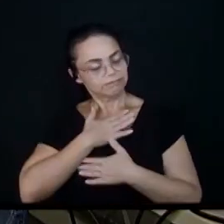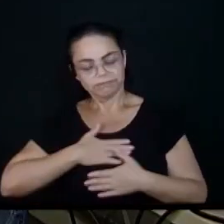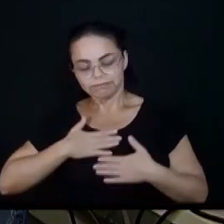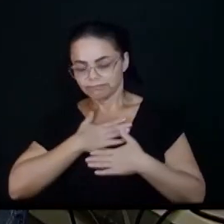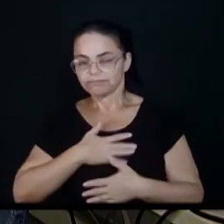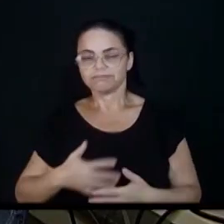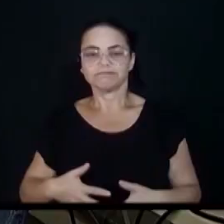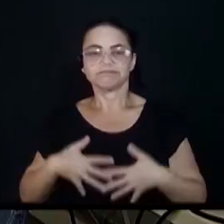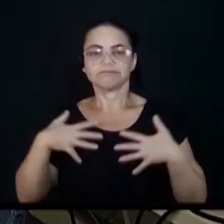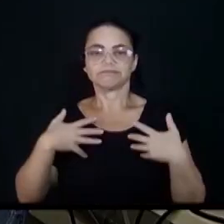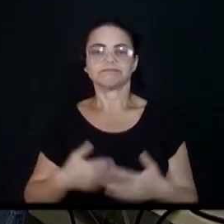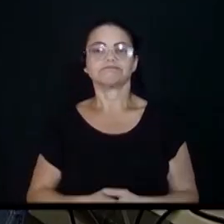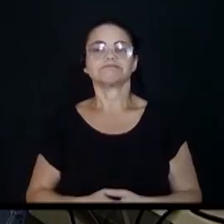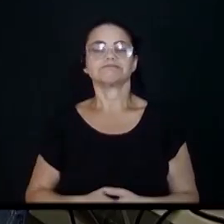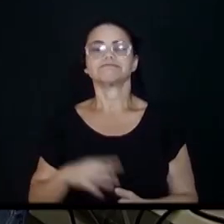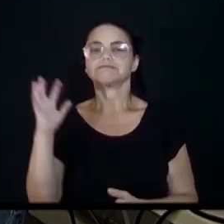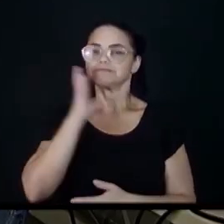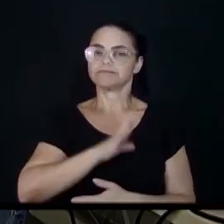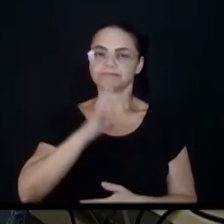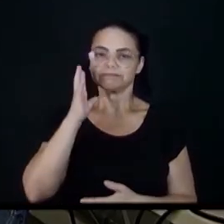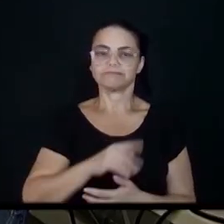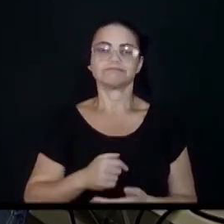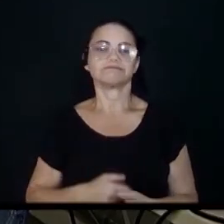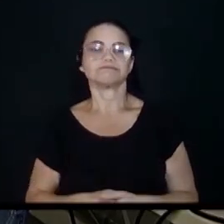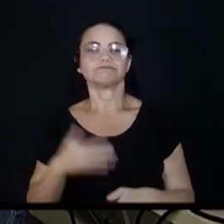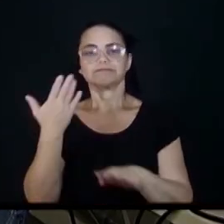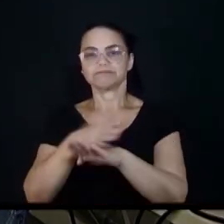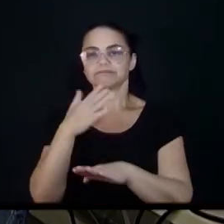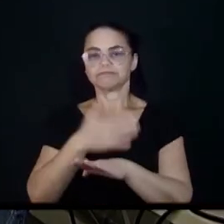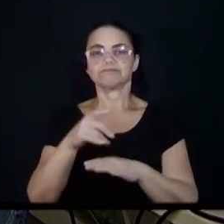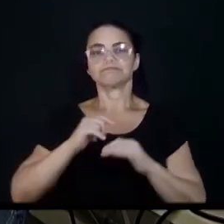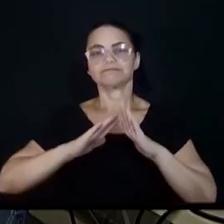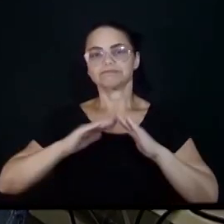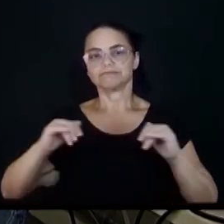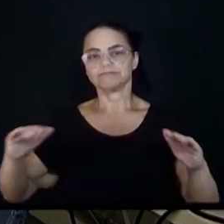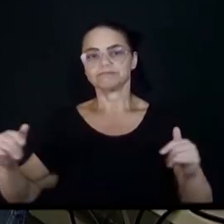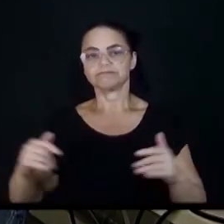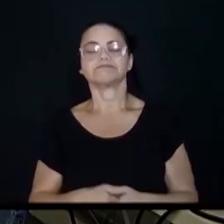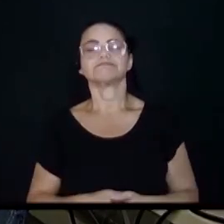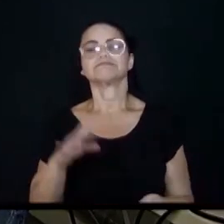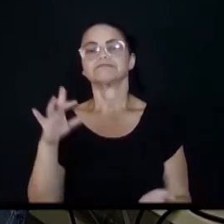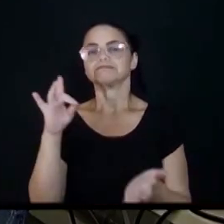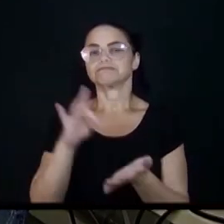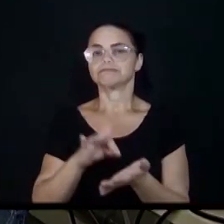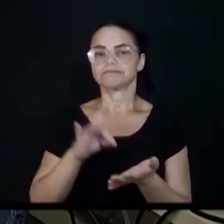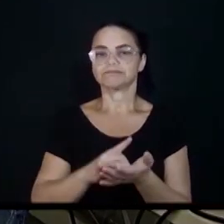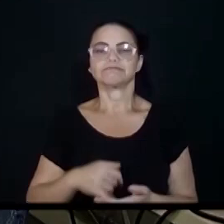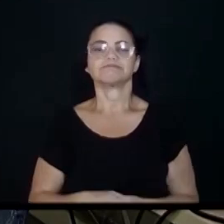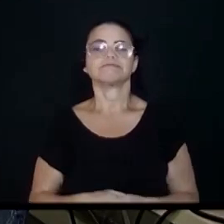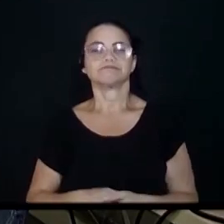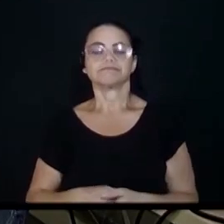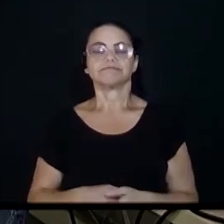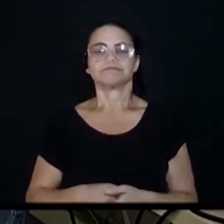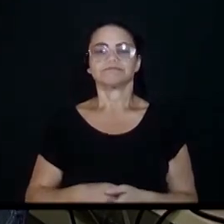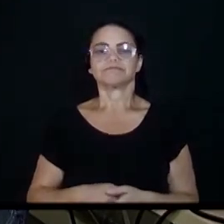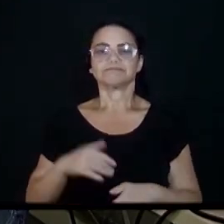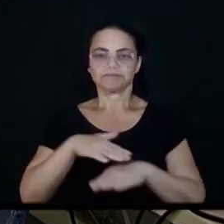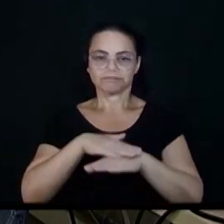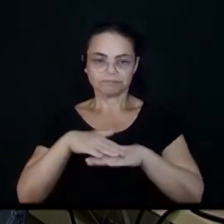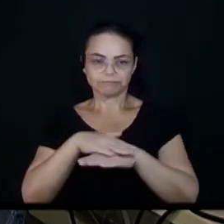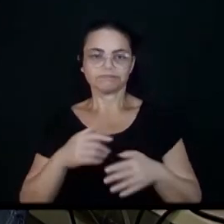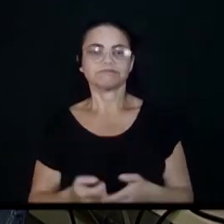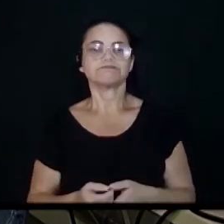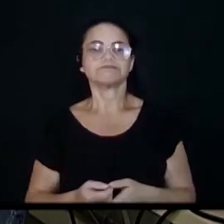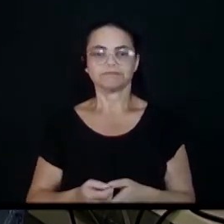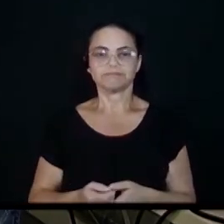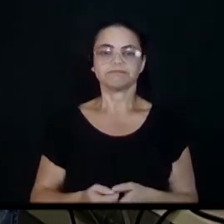muito legal, né, essa participação das crianças, e realmente foi aquilo que a gente estava falando, de ser